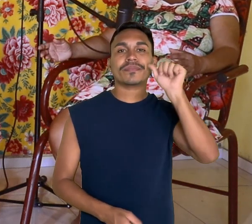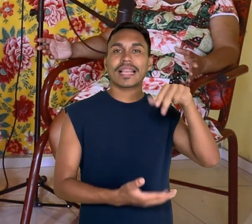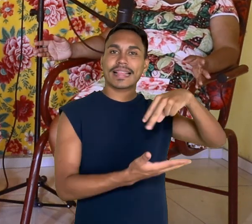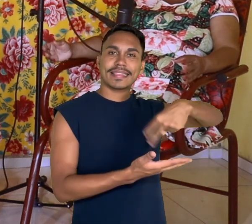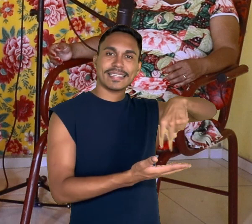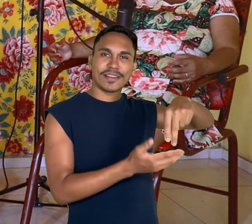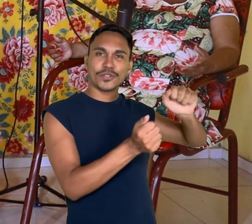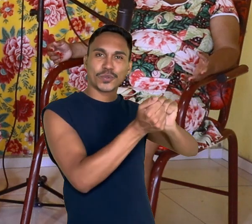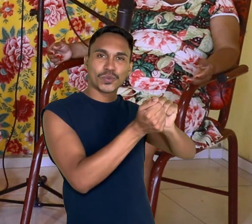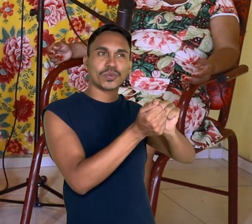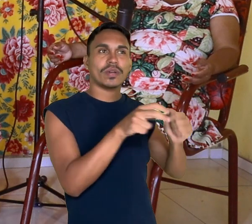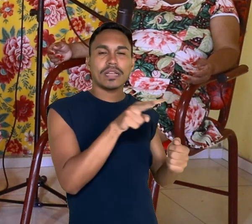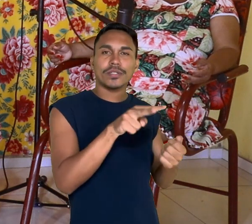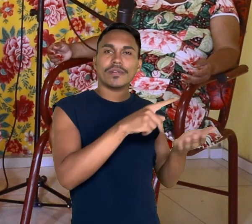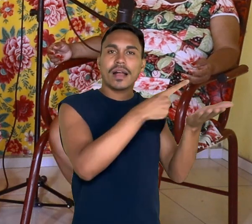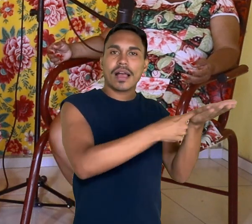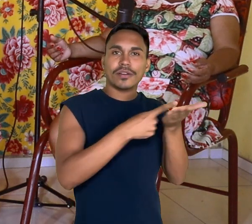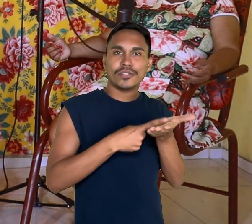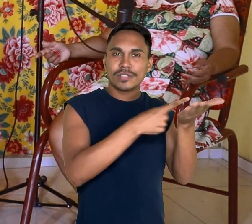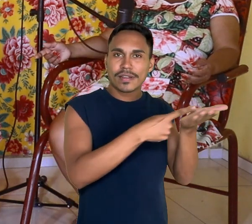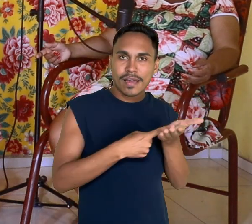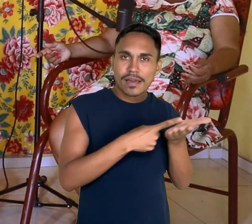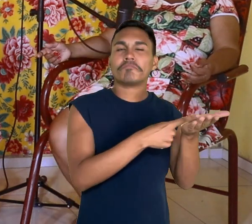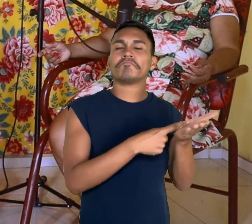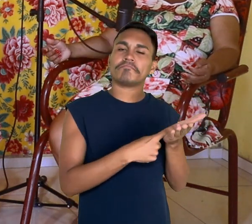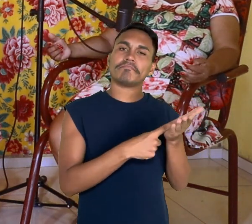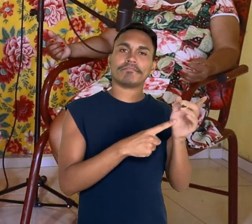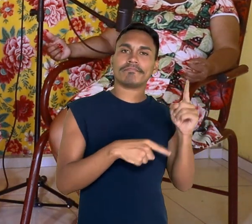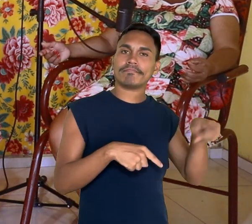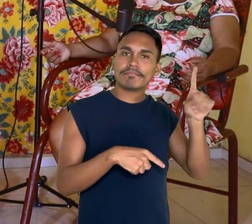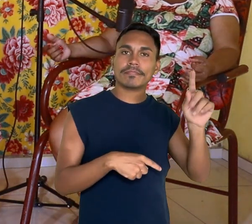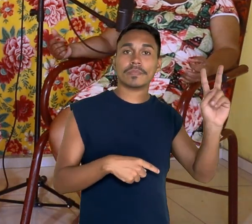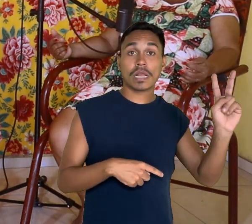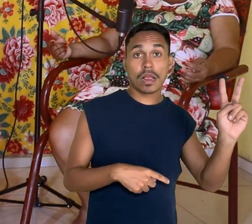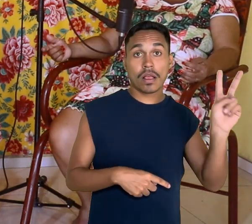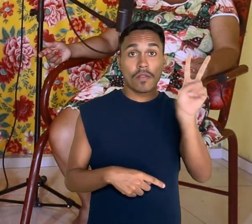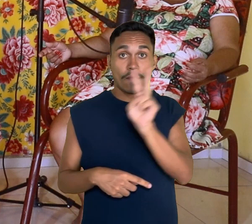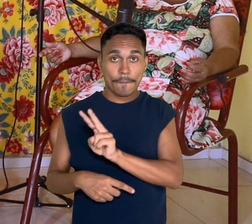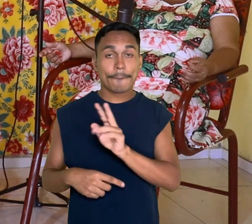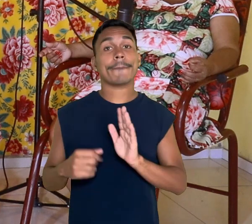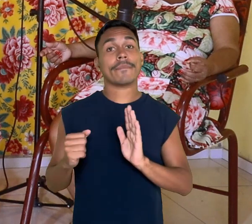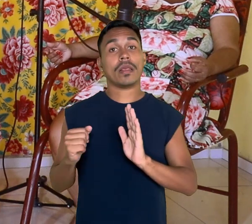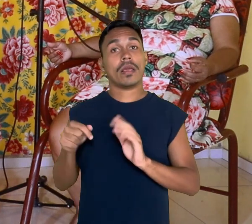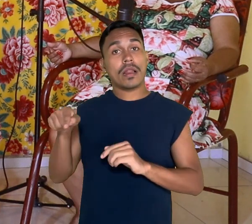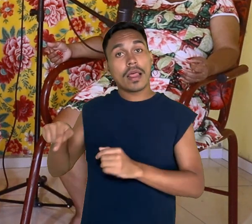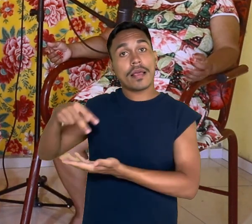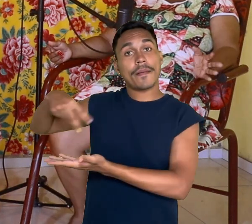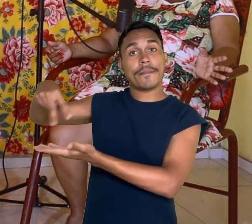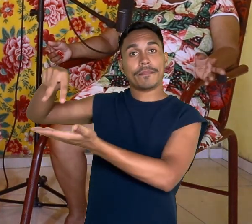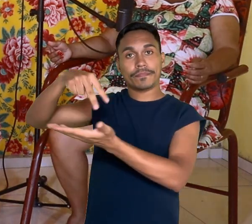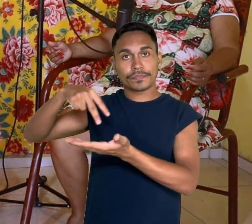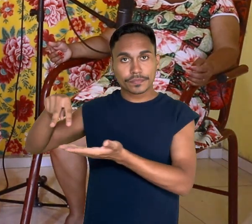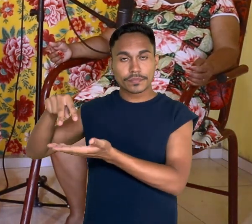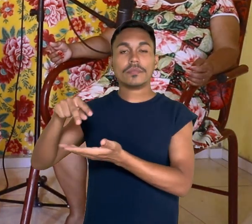ele, agendou com essa moça, a moça foi, tirou as fotos lá, com a gente brincando, lá no fundo do quintal, e